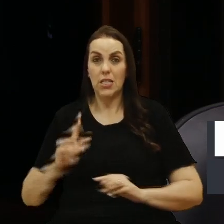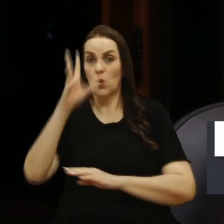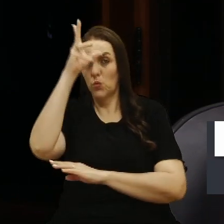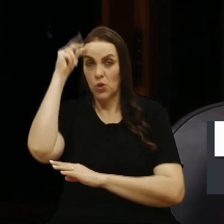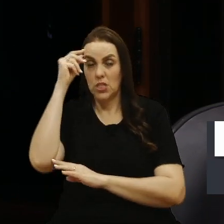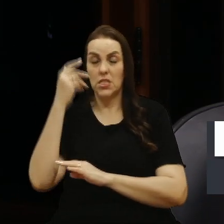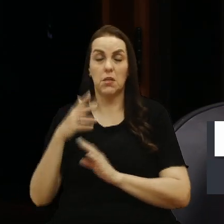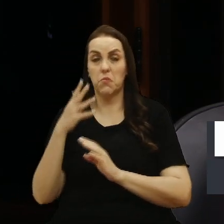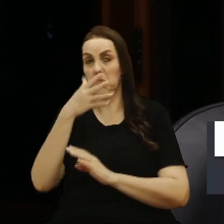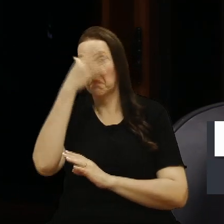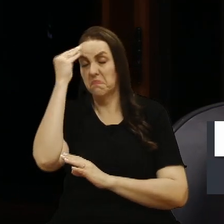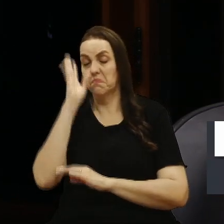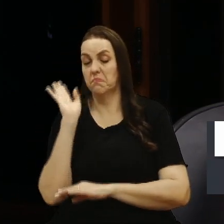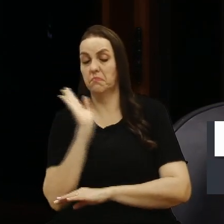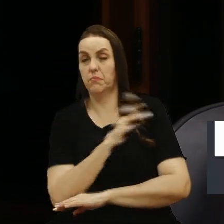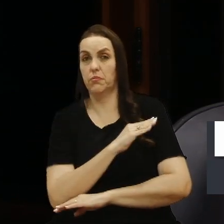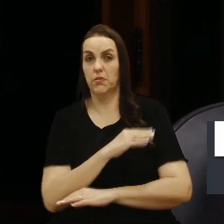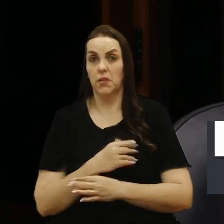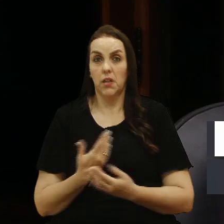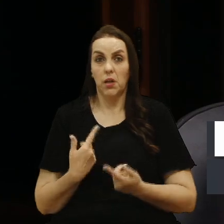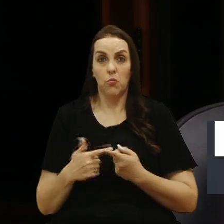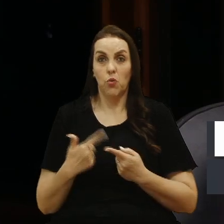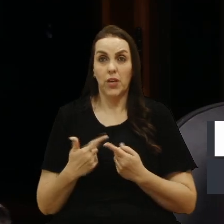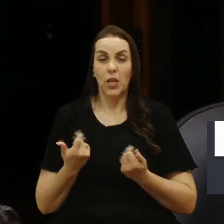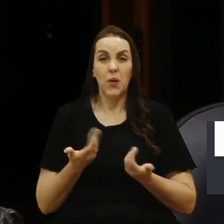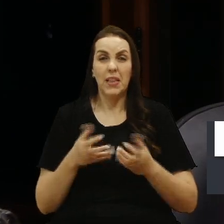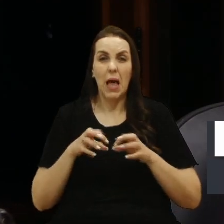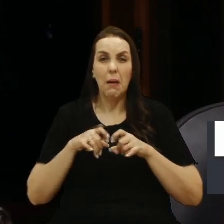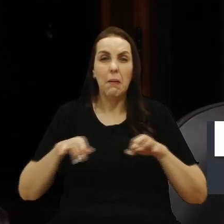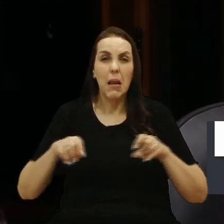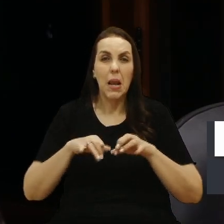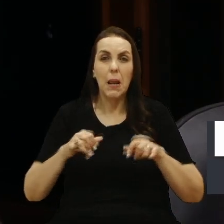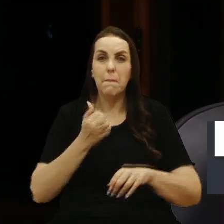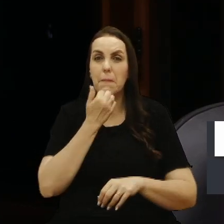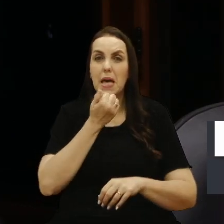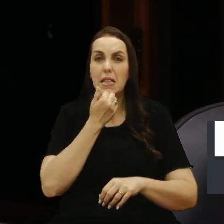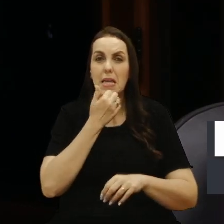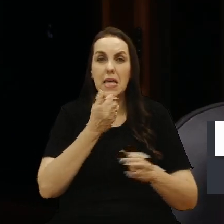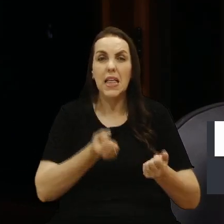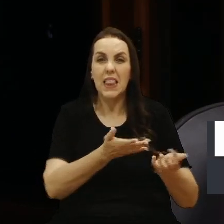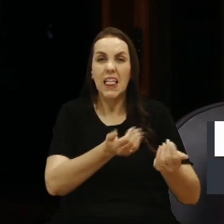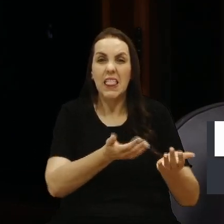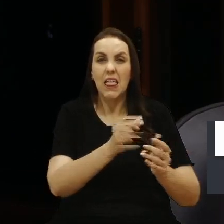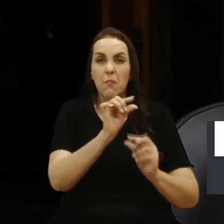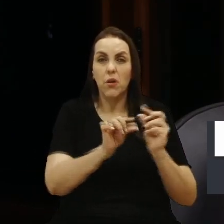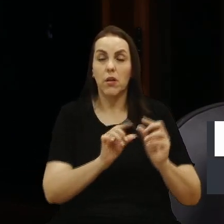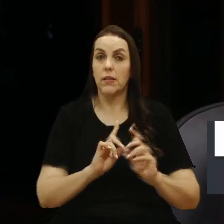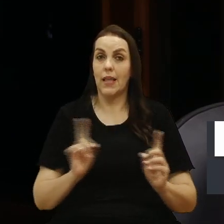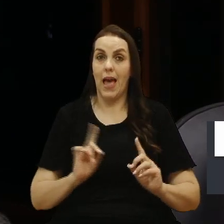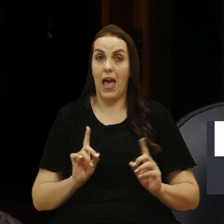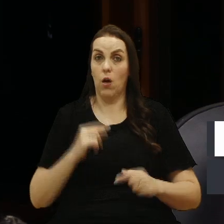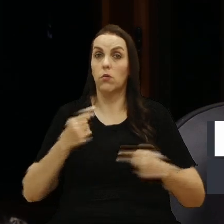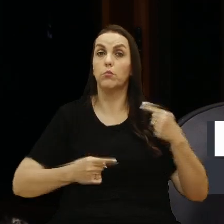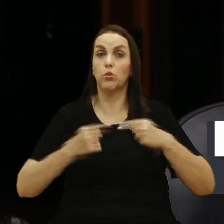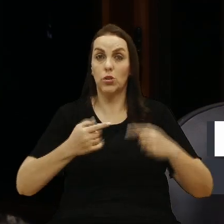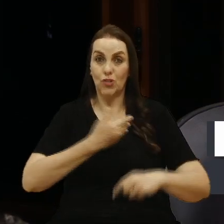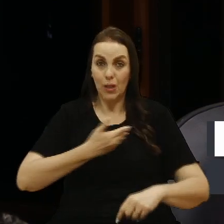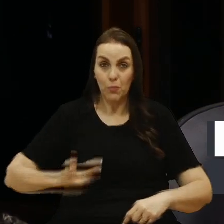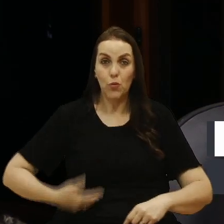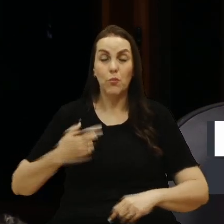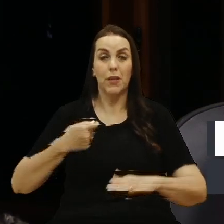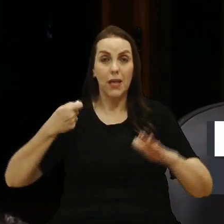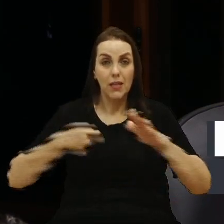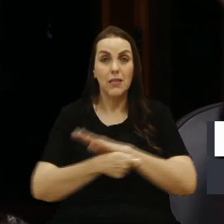costas. Sabe? Porque não é dar um cascalhinho, tem que ser política pública com recurso e